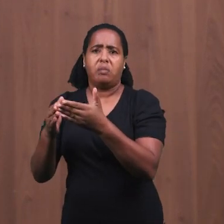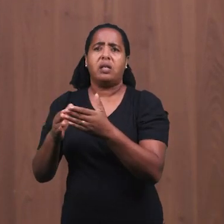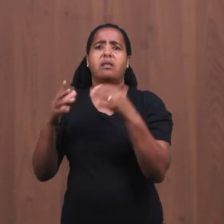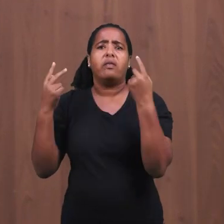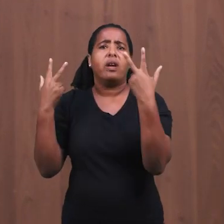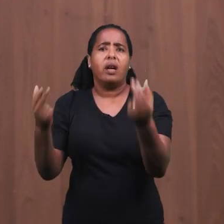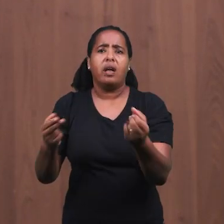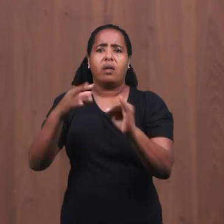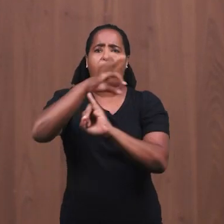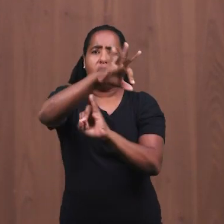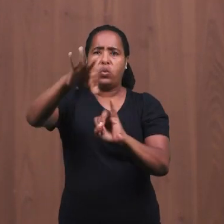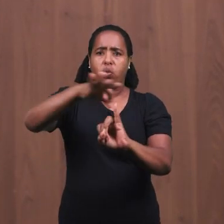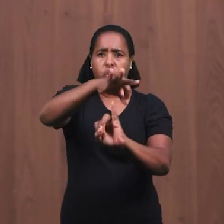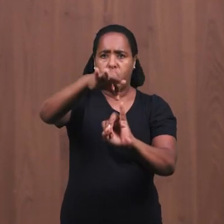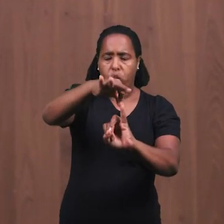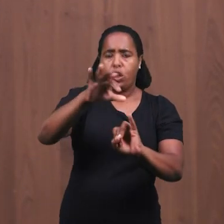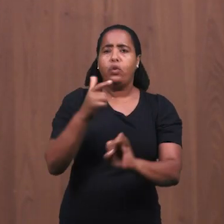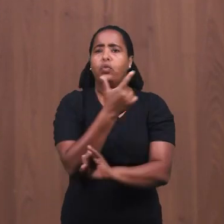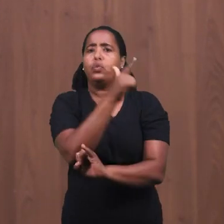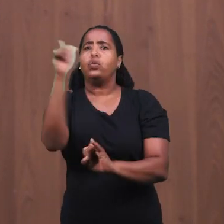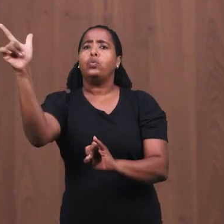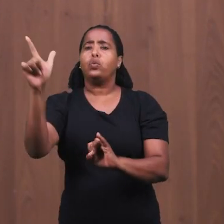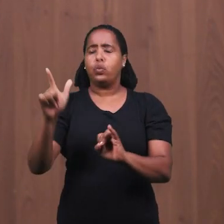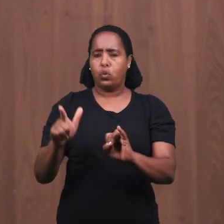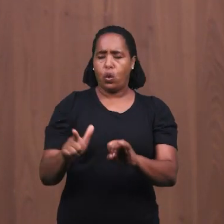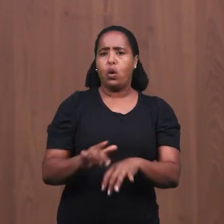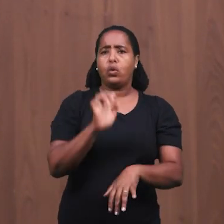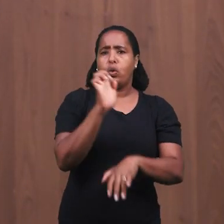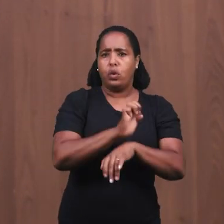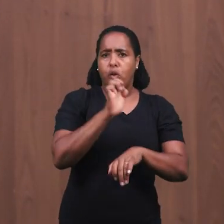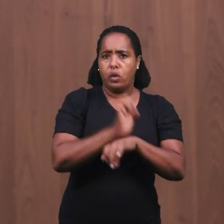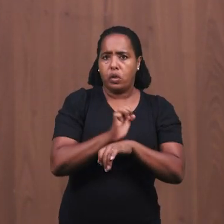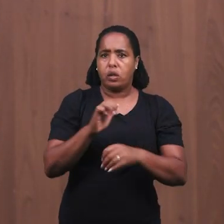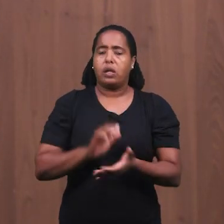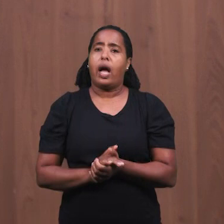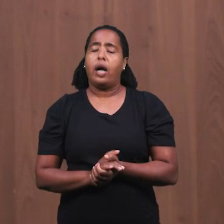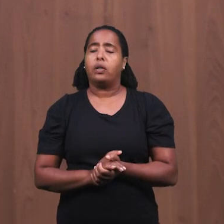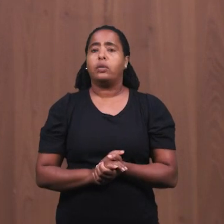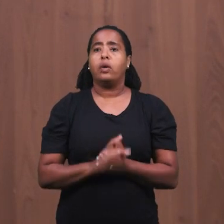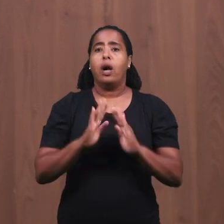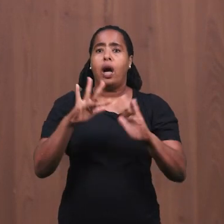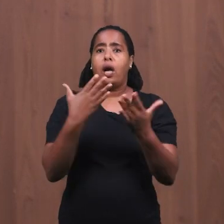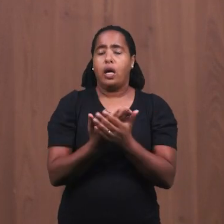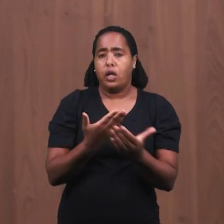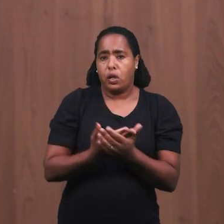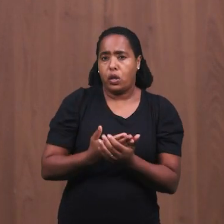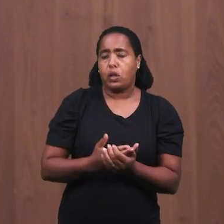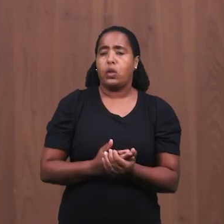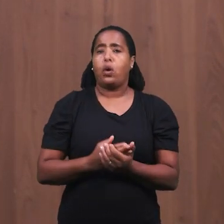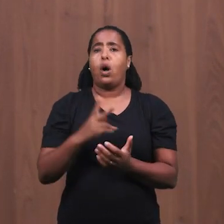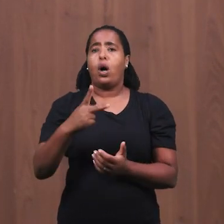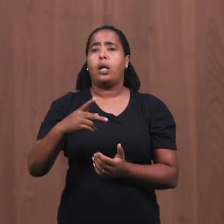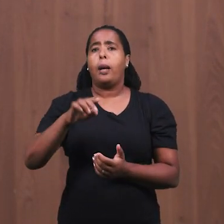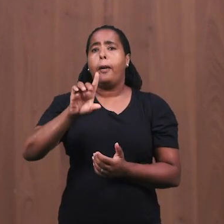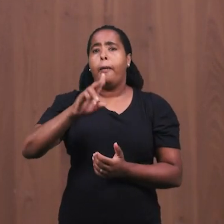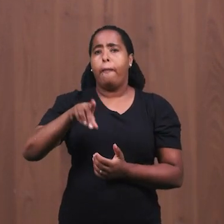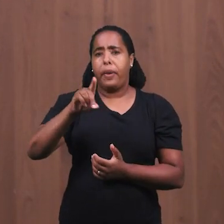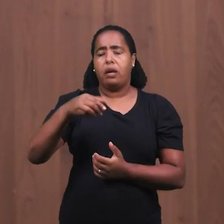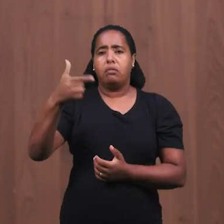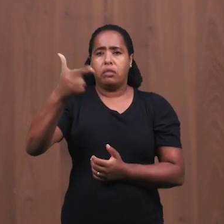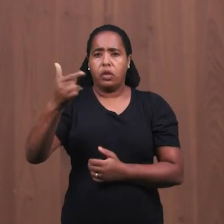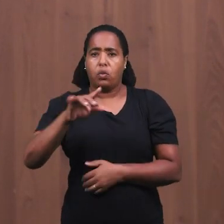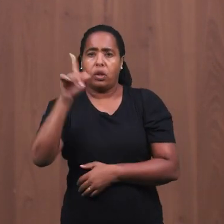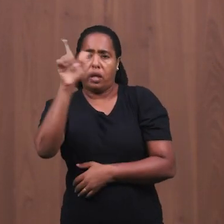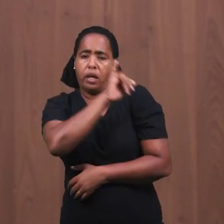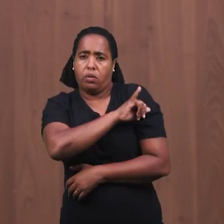do Instituto Federal do Espírito Santo e de outros estados, o Colégio Pedro II no Rio de Janeiro, o Cefet em Minas